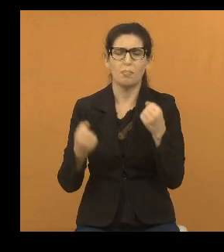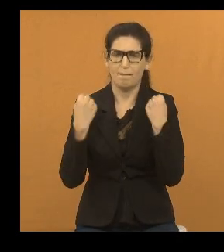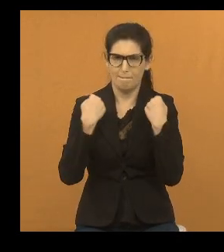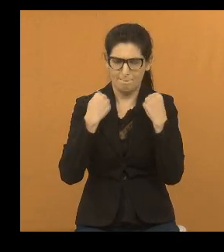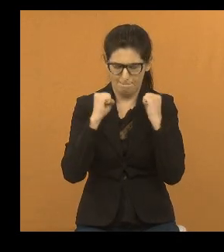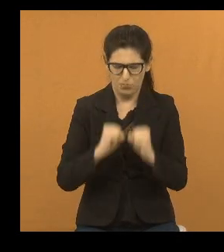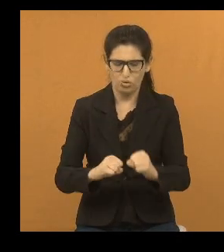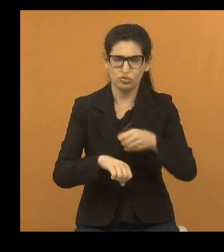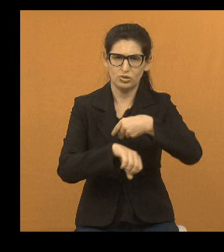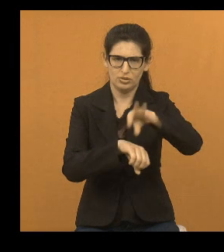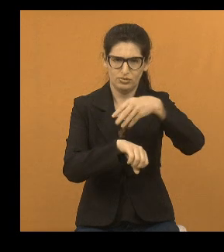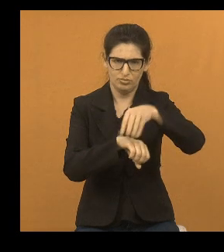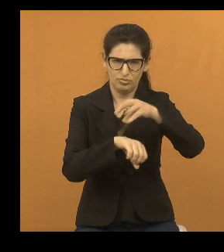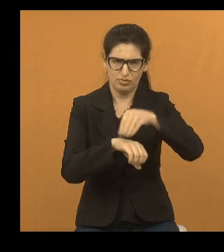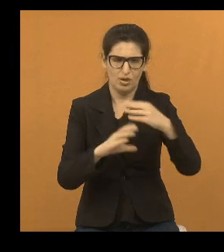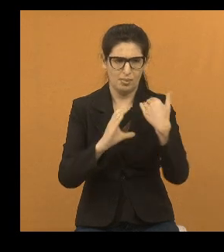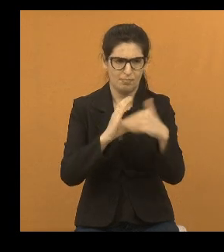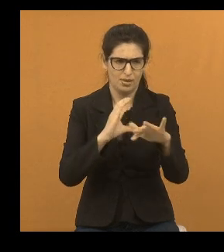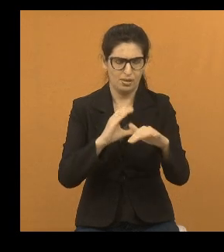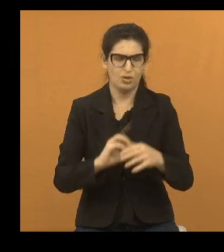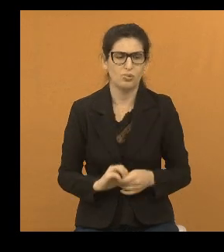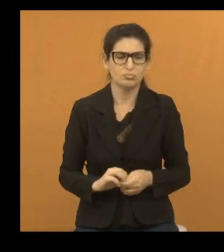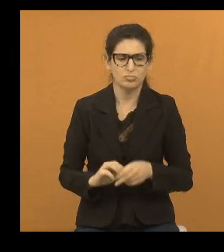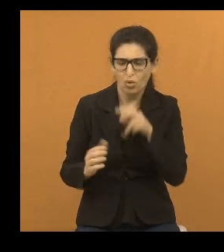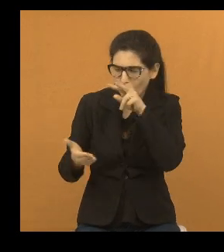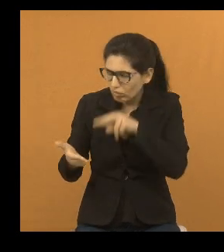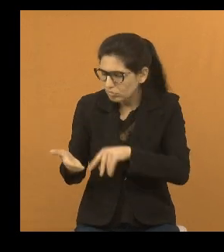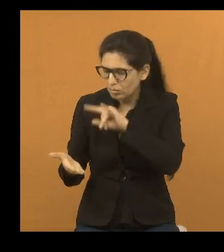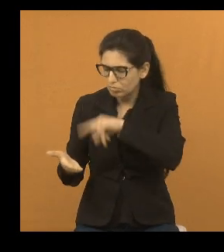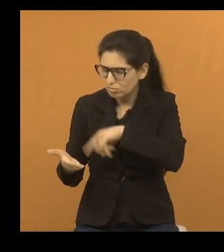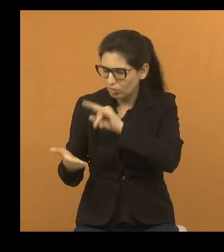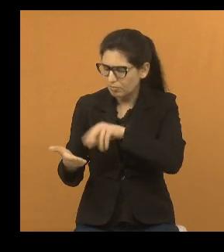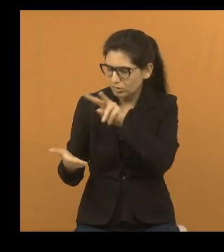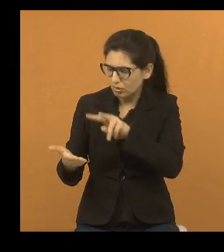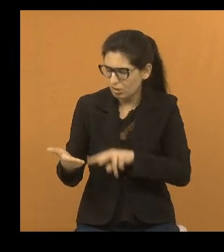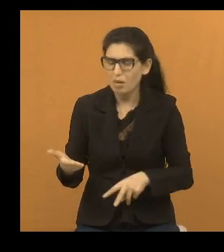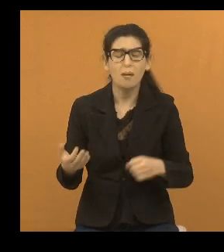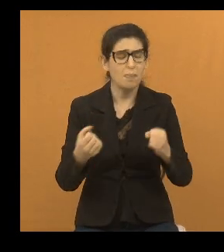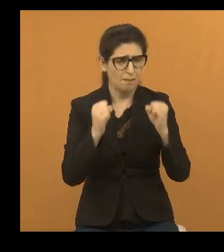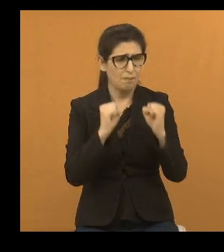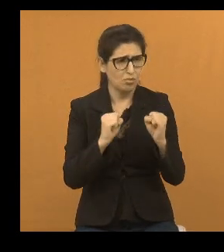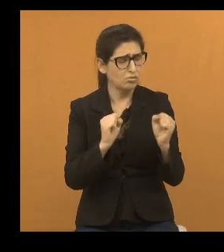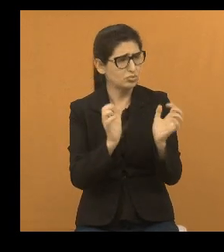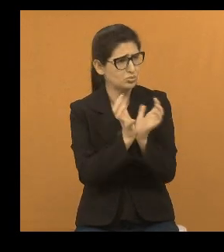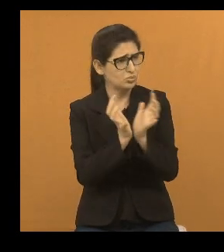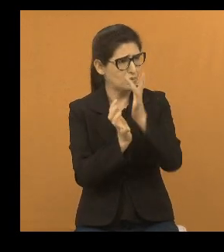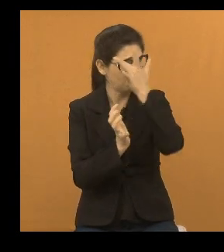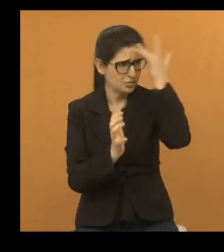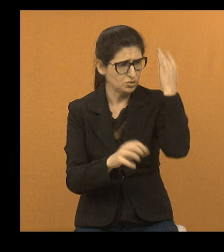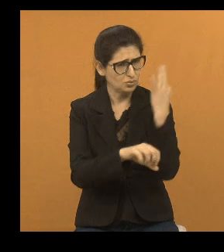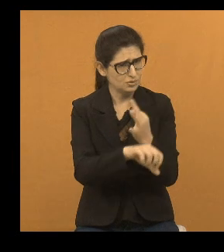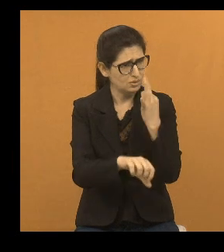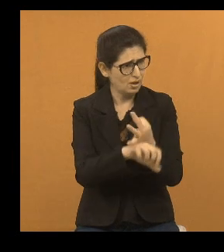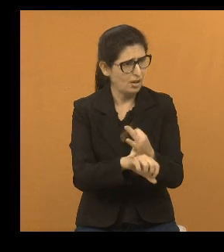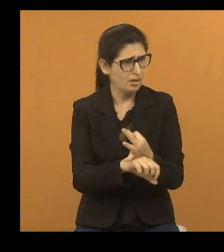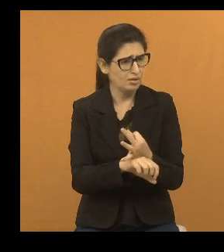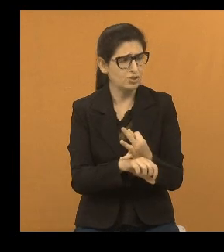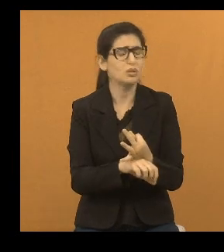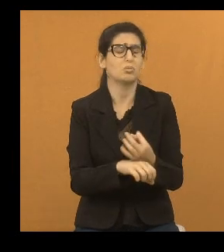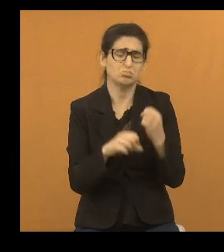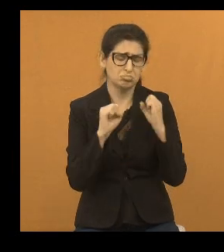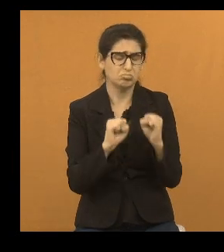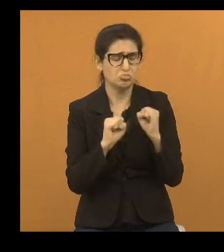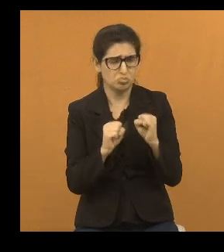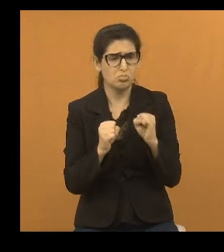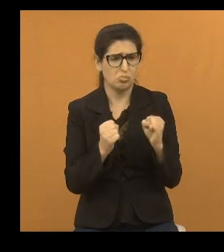para quem quiser consultar e precisar de uma orientação. Os técnicos estão disponíveis também. E a